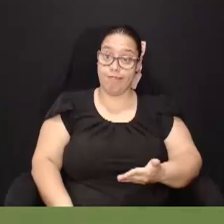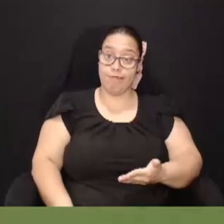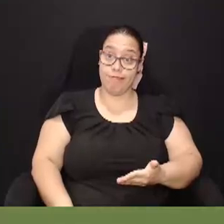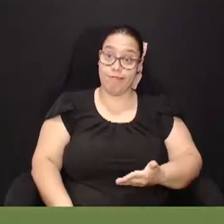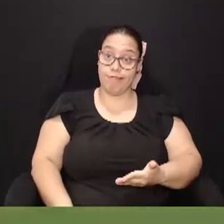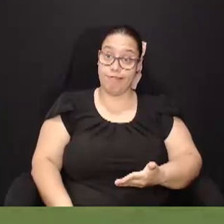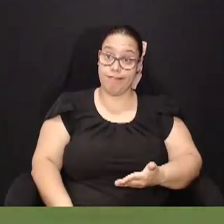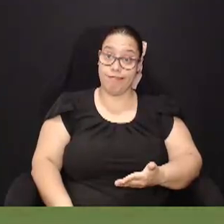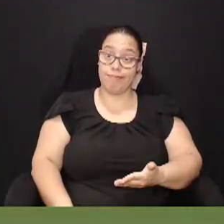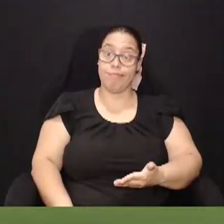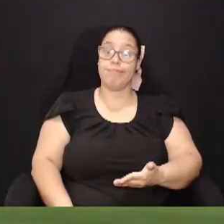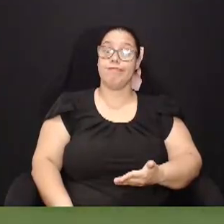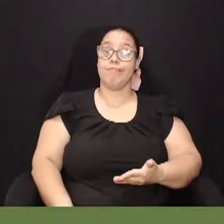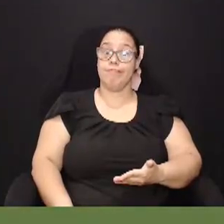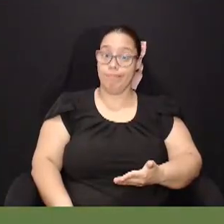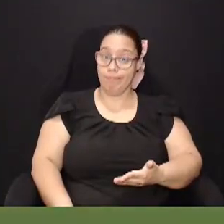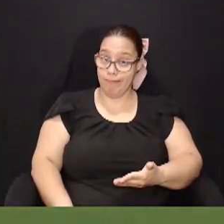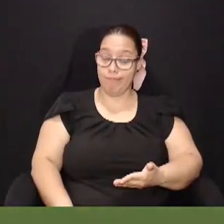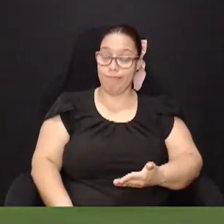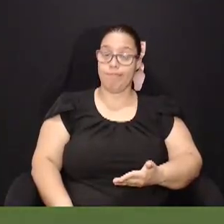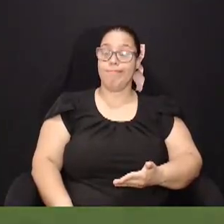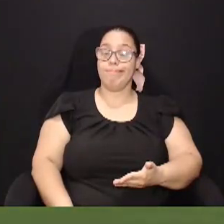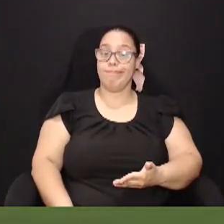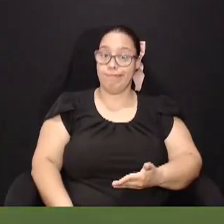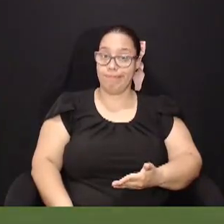na lanterna 0.